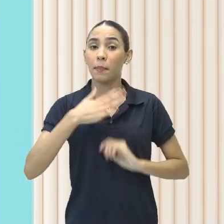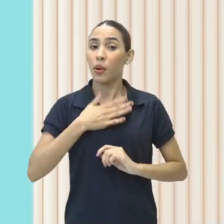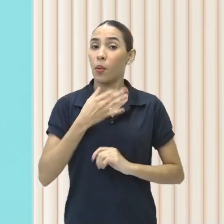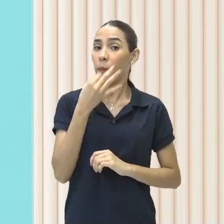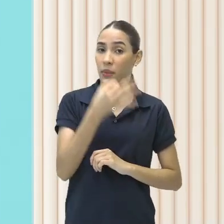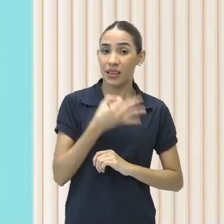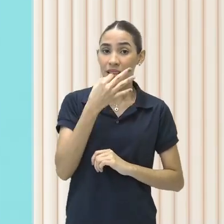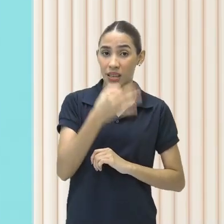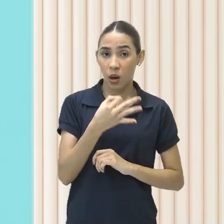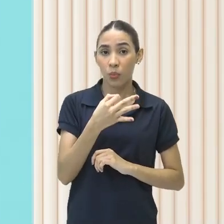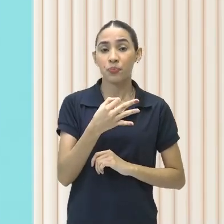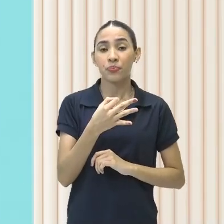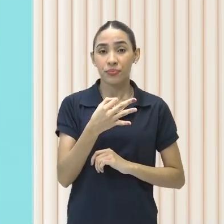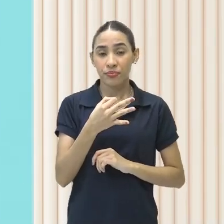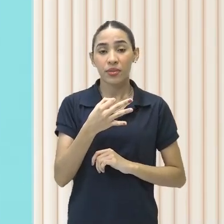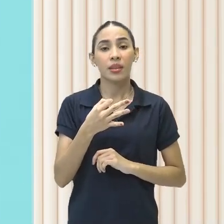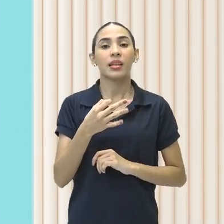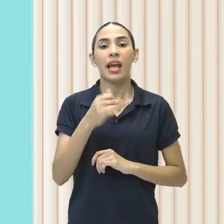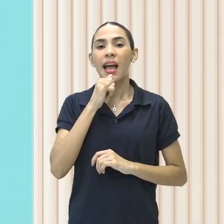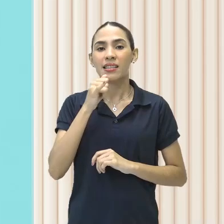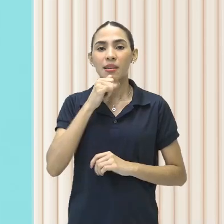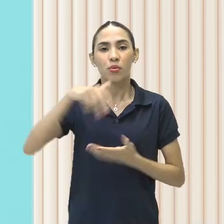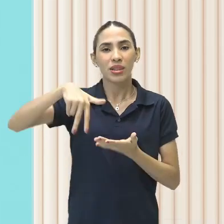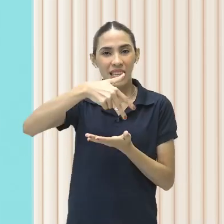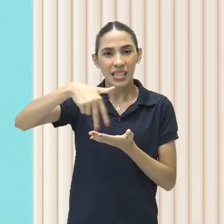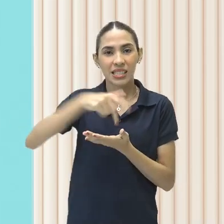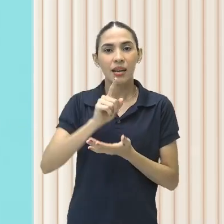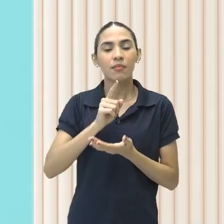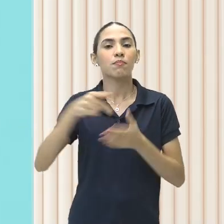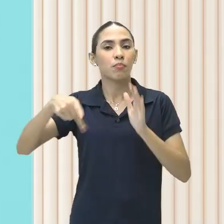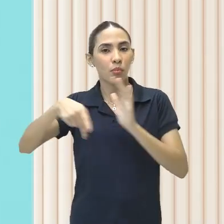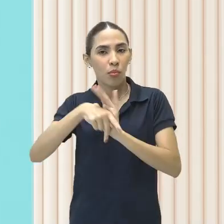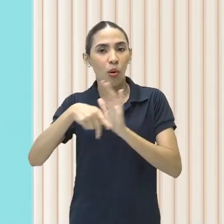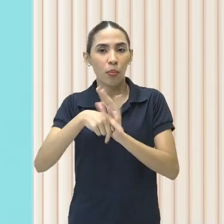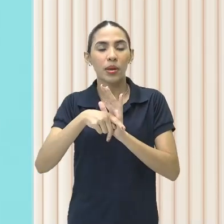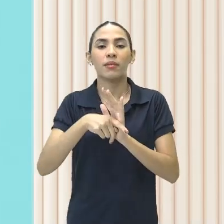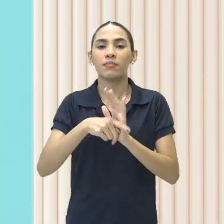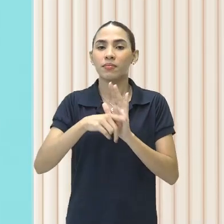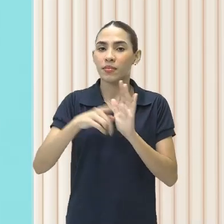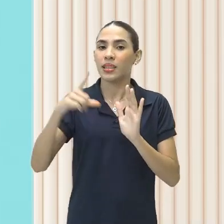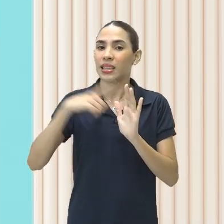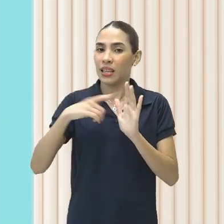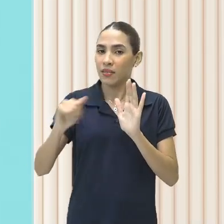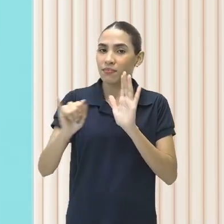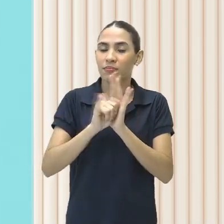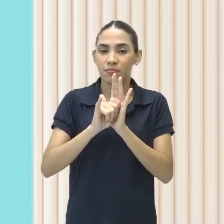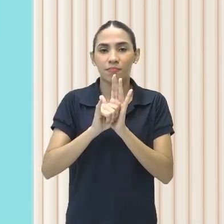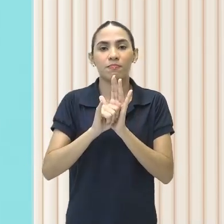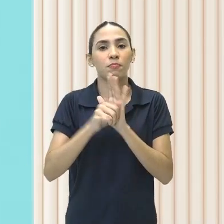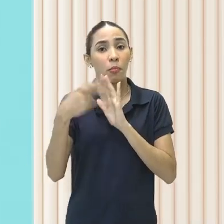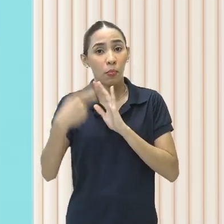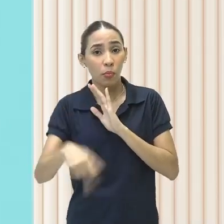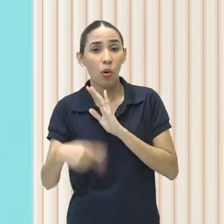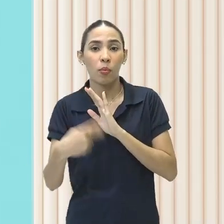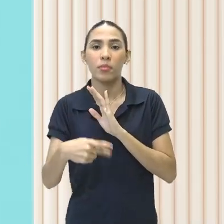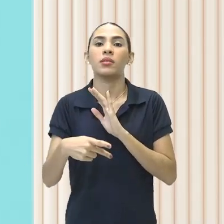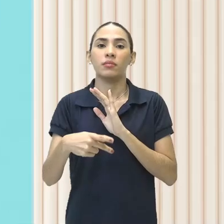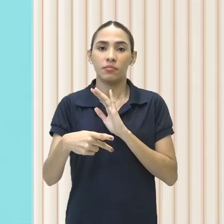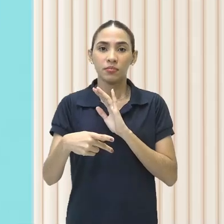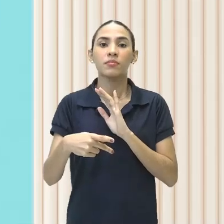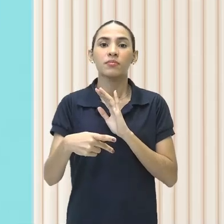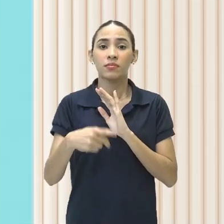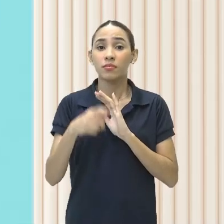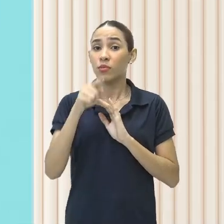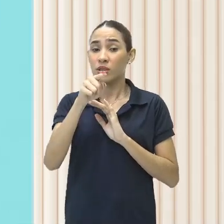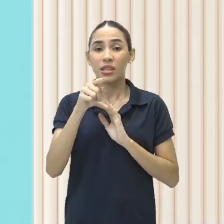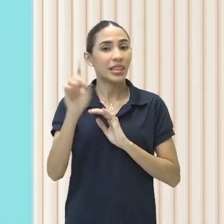opinião, que as cirandas de Manacapuru, elas construíram, né, elas convergiram para uma identidade própria, que